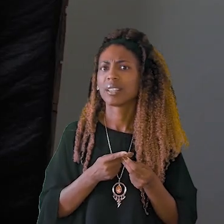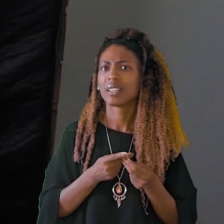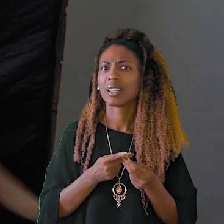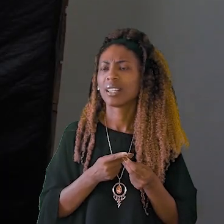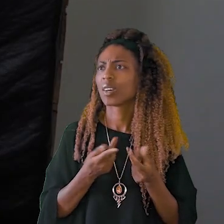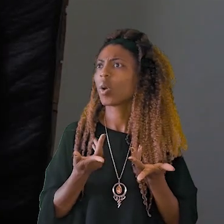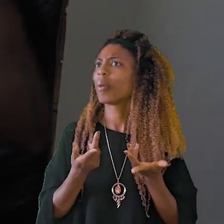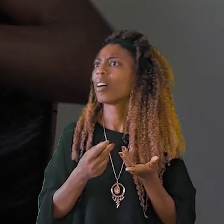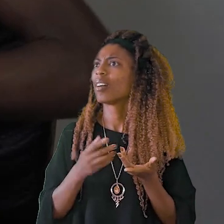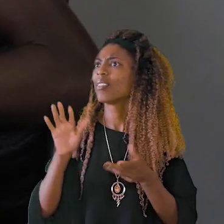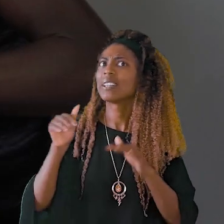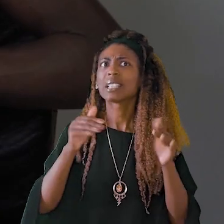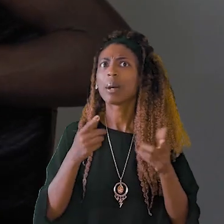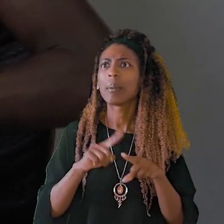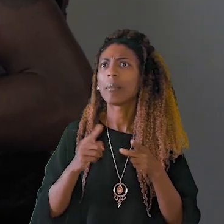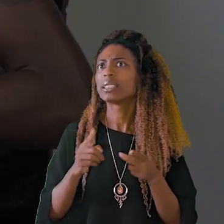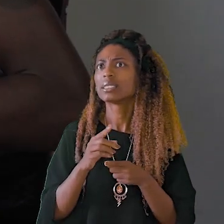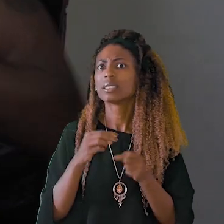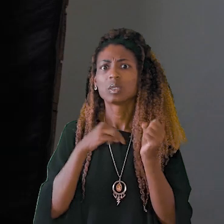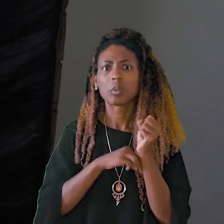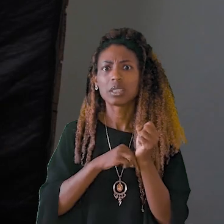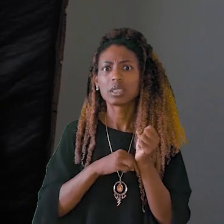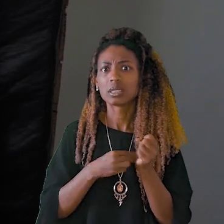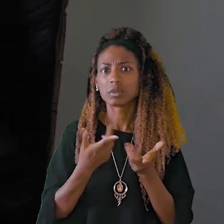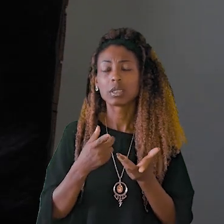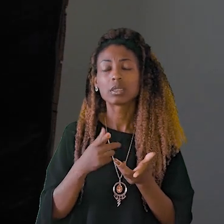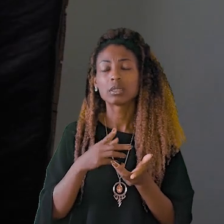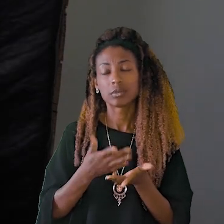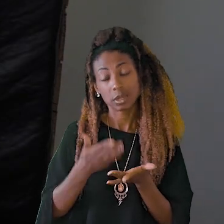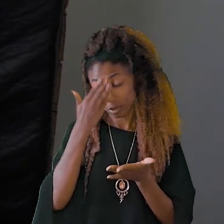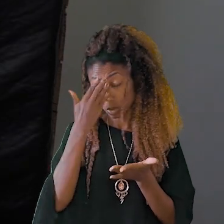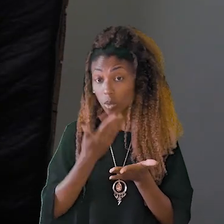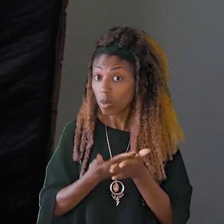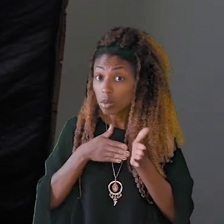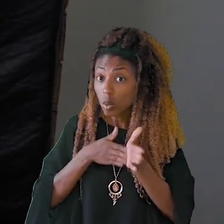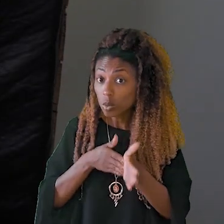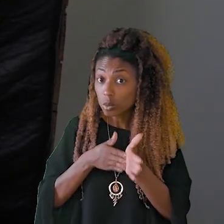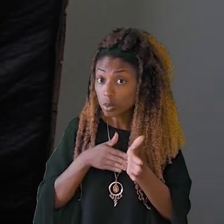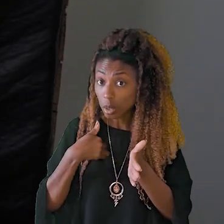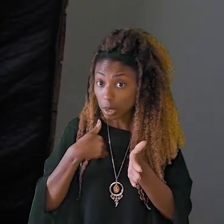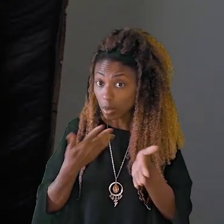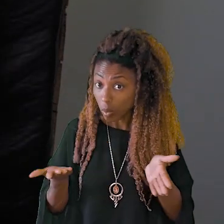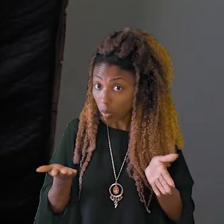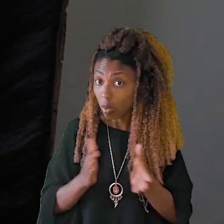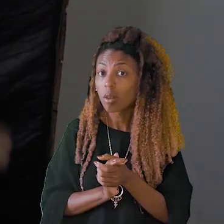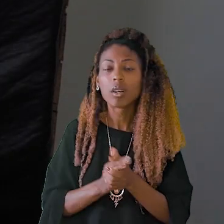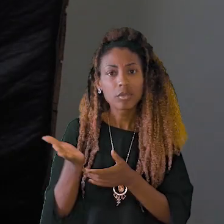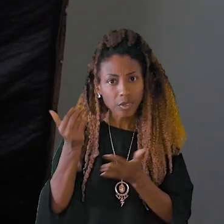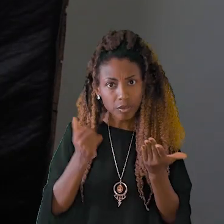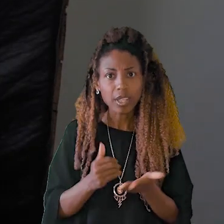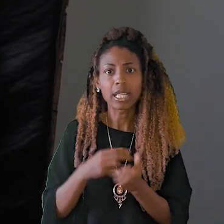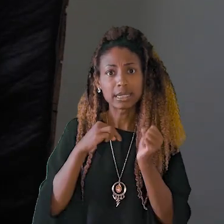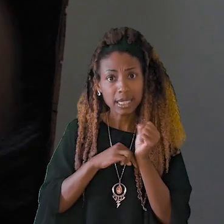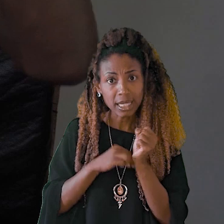Luna, como vai eu não sei quem é? Falei, confia em mim. O povo o bom é que as pessoas acreditaram muito na gente. Acreditaram muito